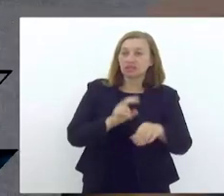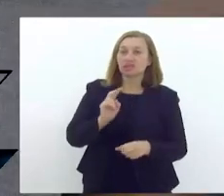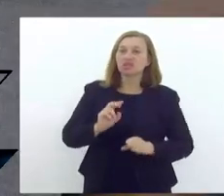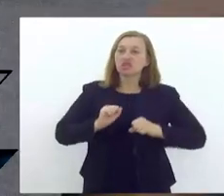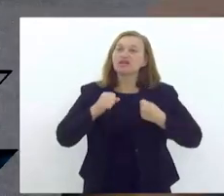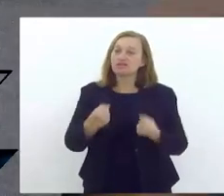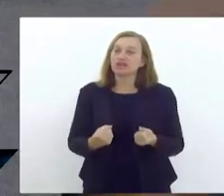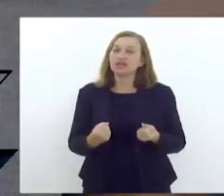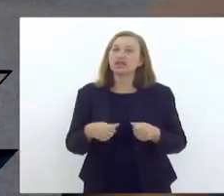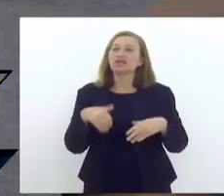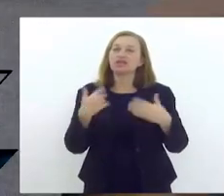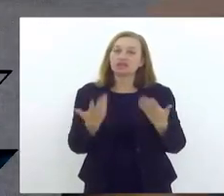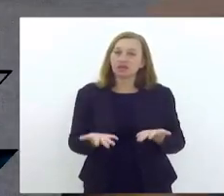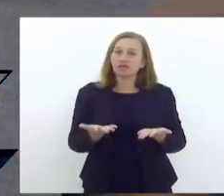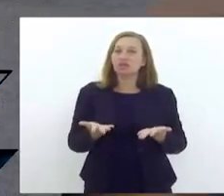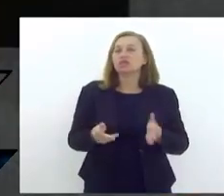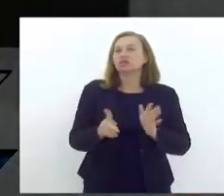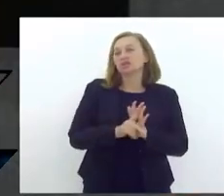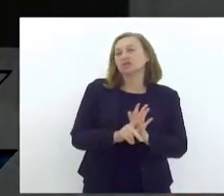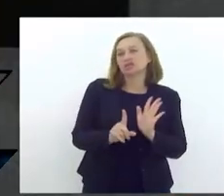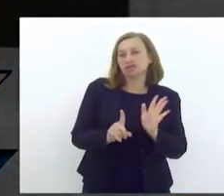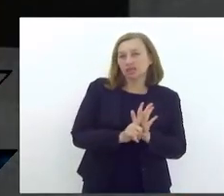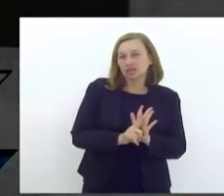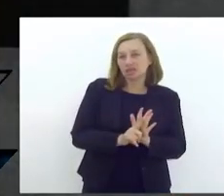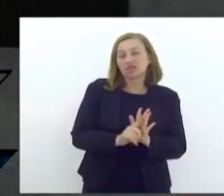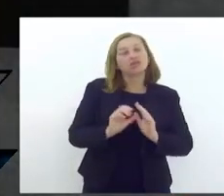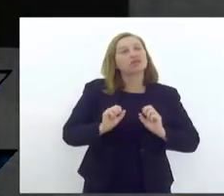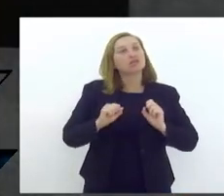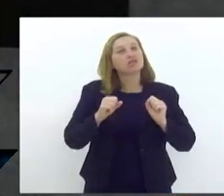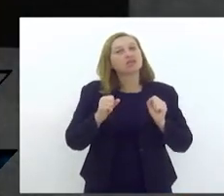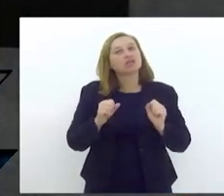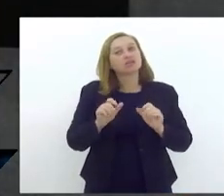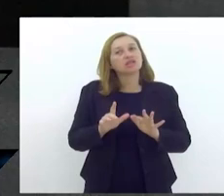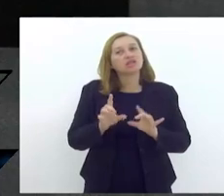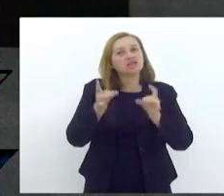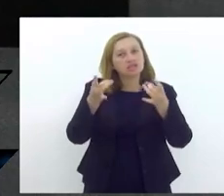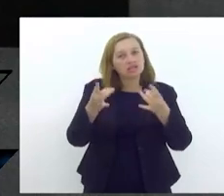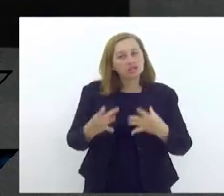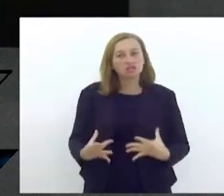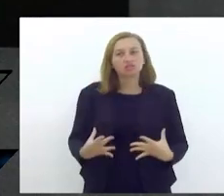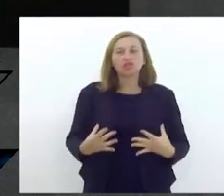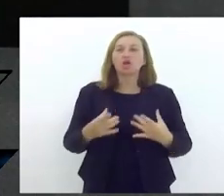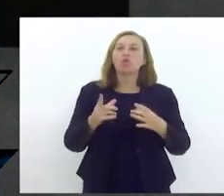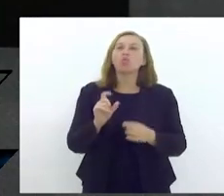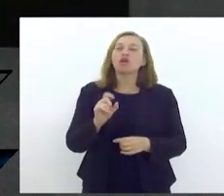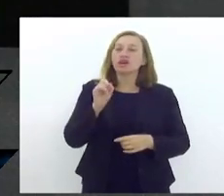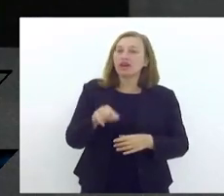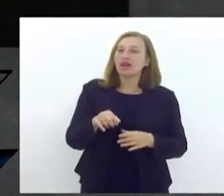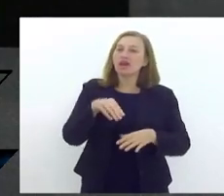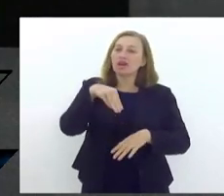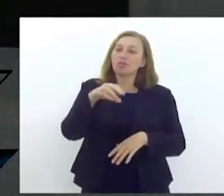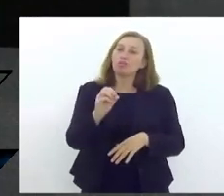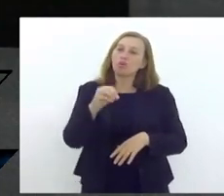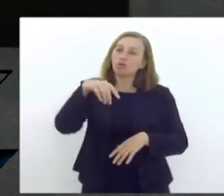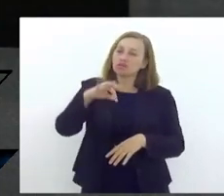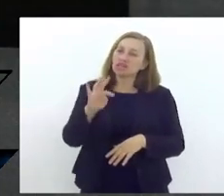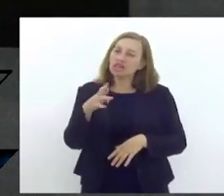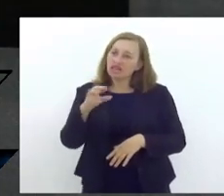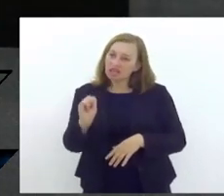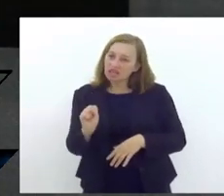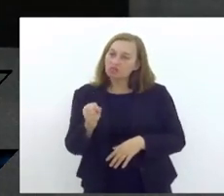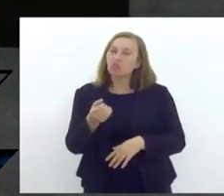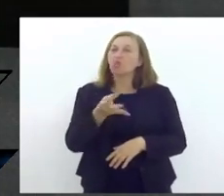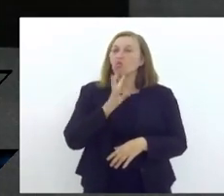Então esse projeto de lei Define um pouco o que que é um montanhismo reconhece a atividade